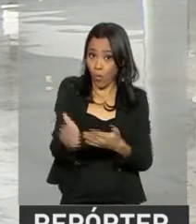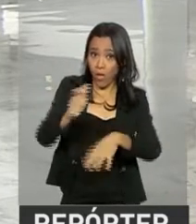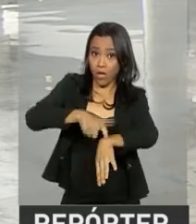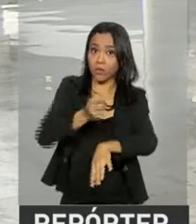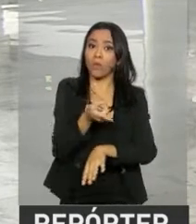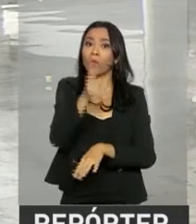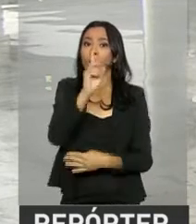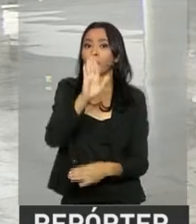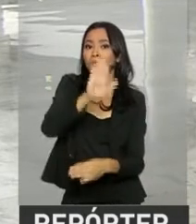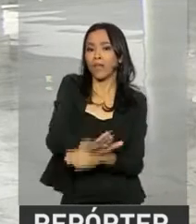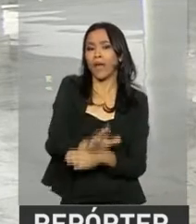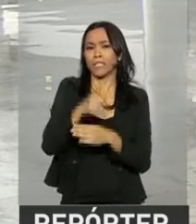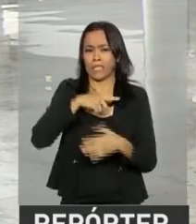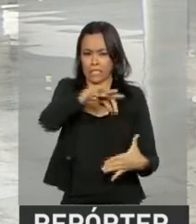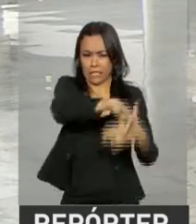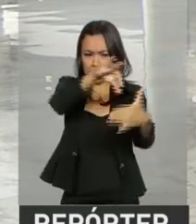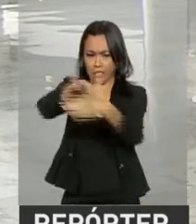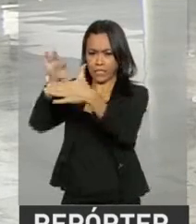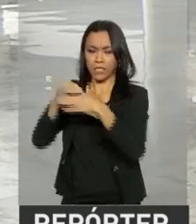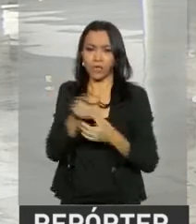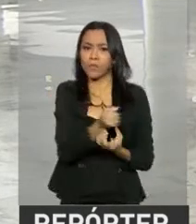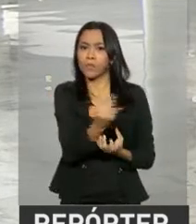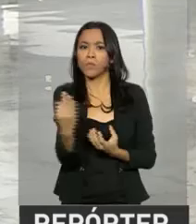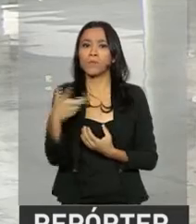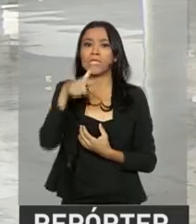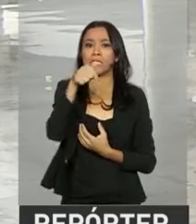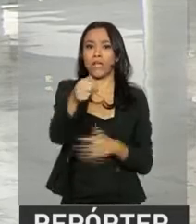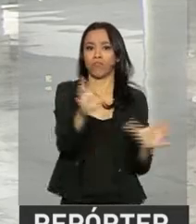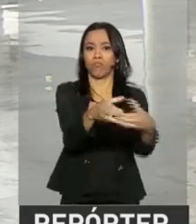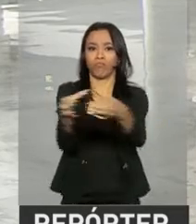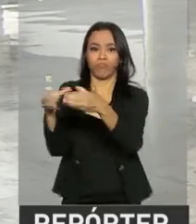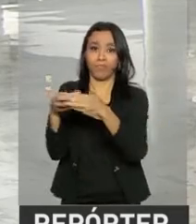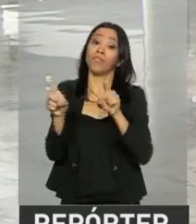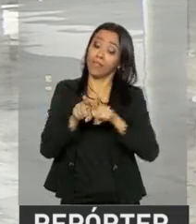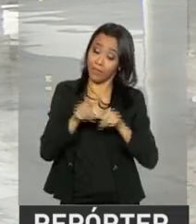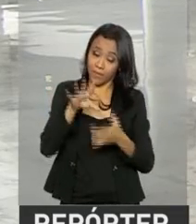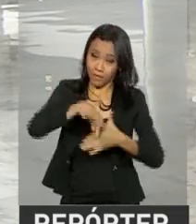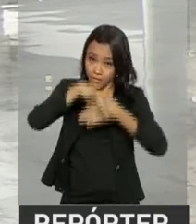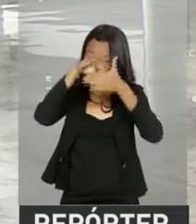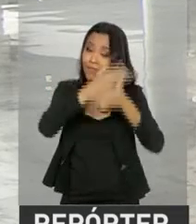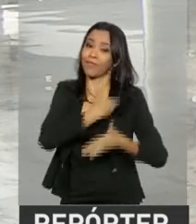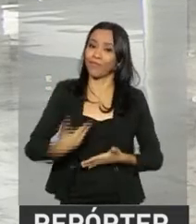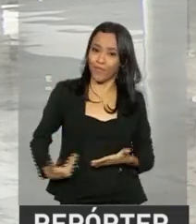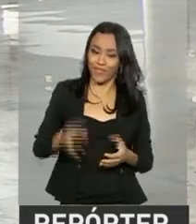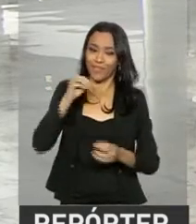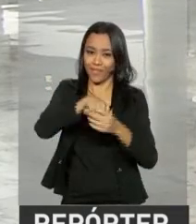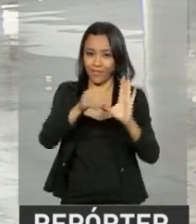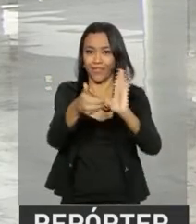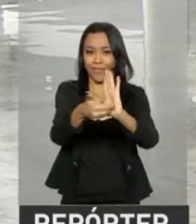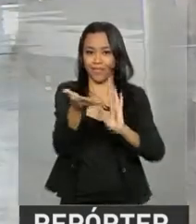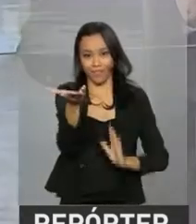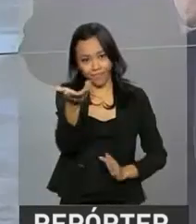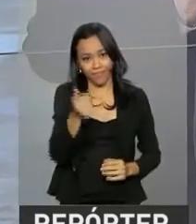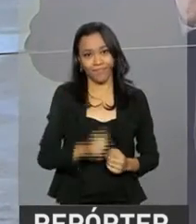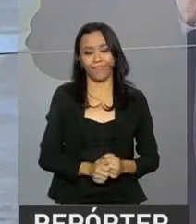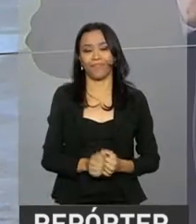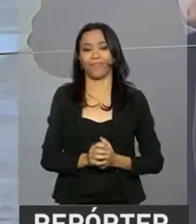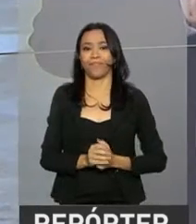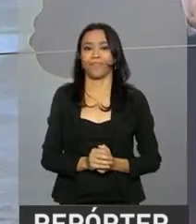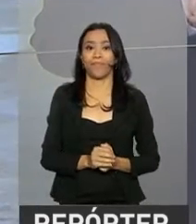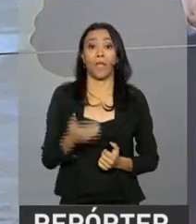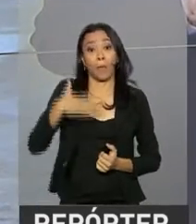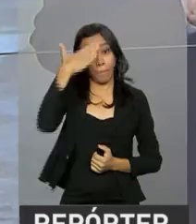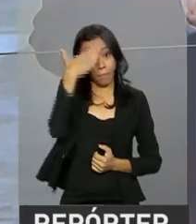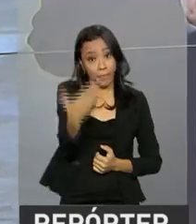uma hora da tarde participam líderes de sete partidos além do líder do Governo na Câmara dos Deputados Leandro volto com você